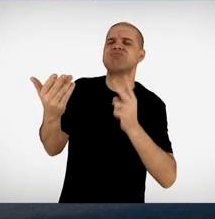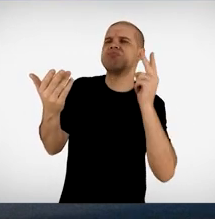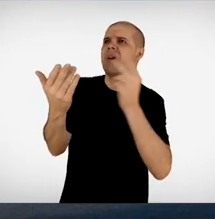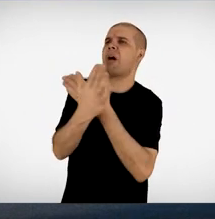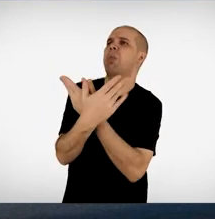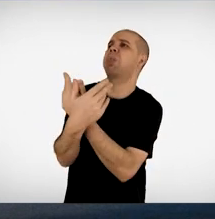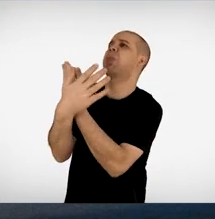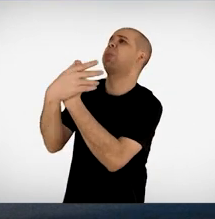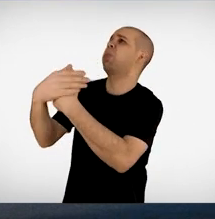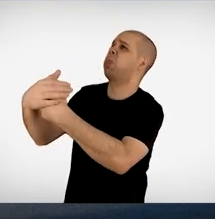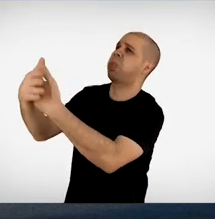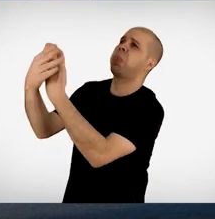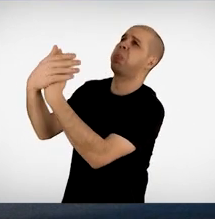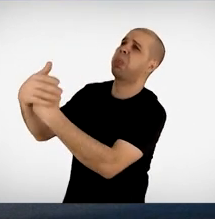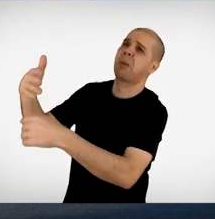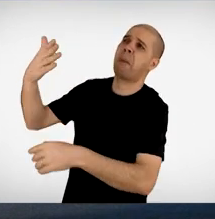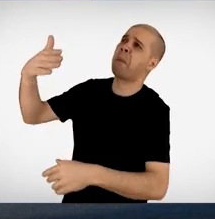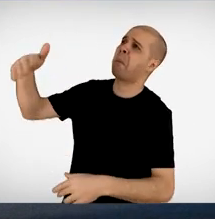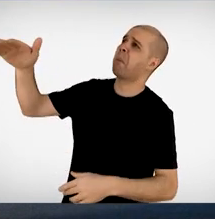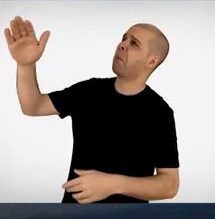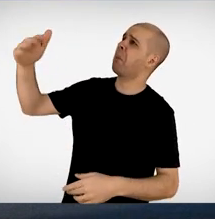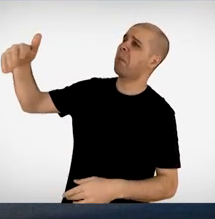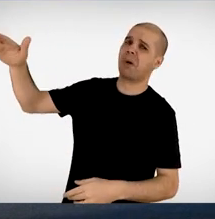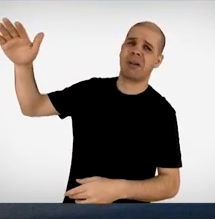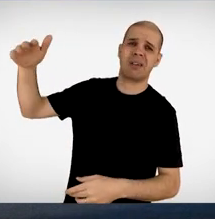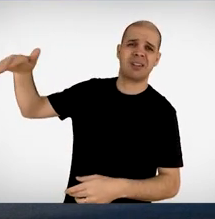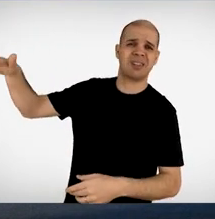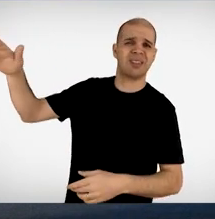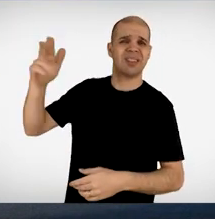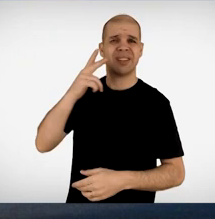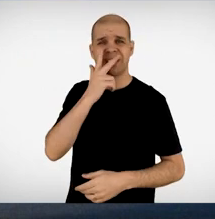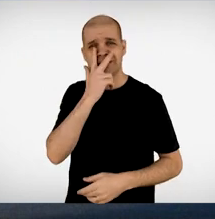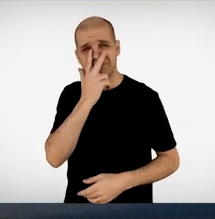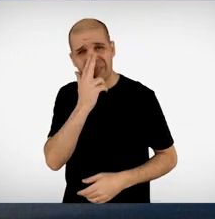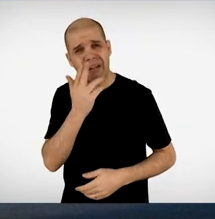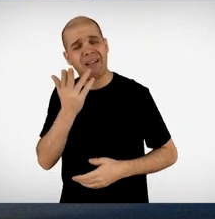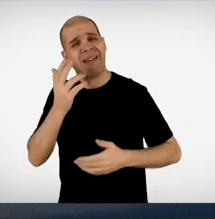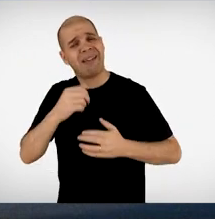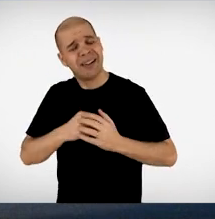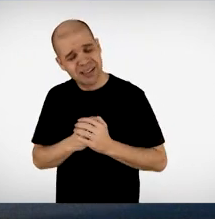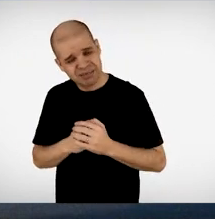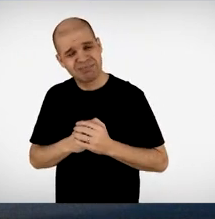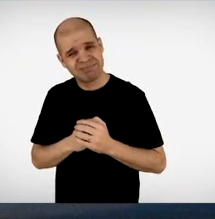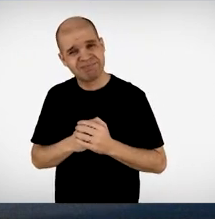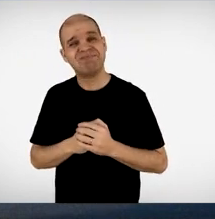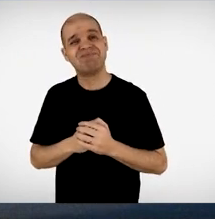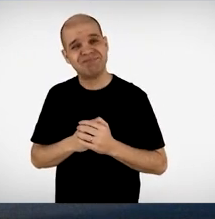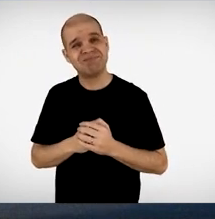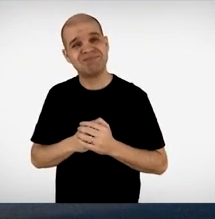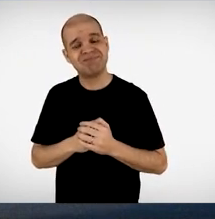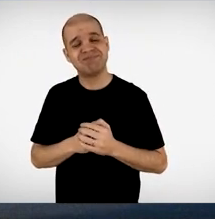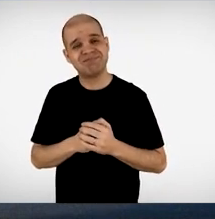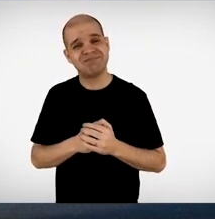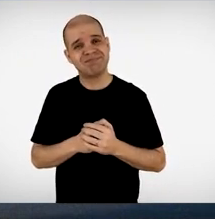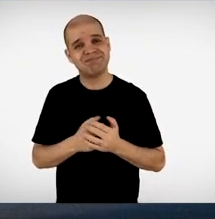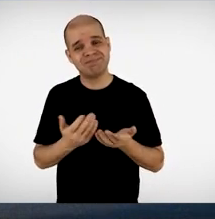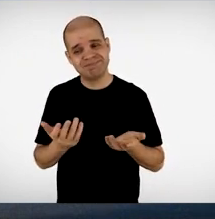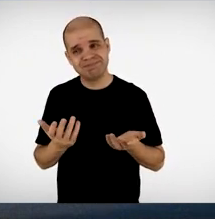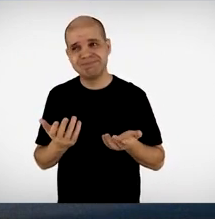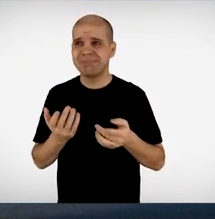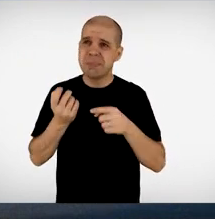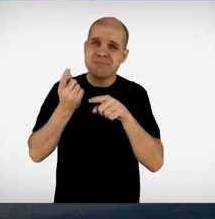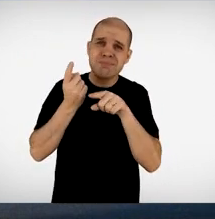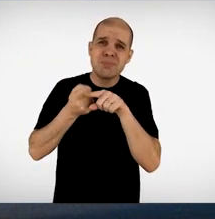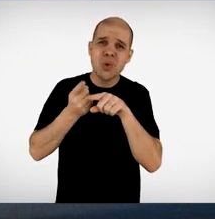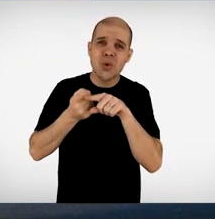essas personagens femininas, na cultura, na literatura, no cinema, elas foram contadas assim porque elas foram contadas pela perspectiva dos